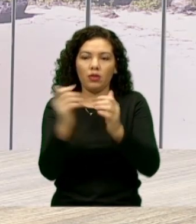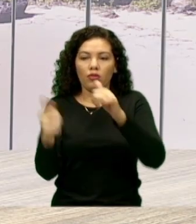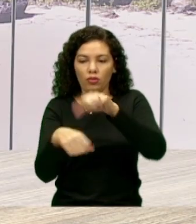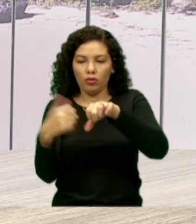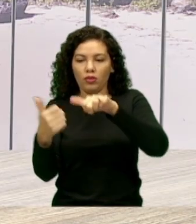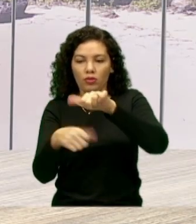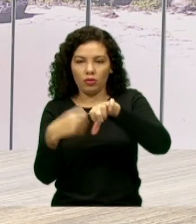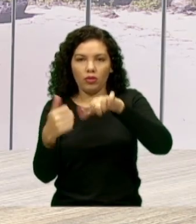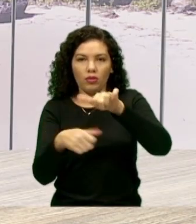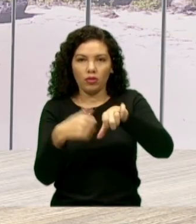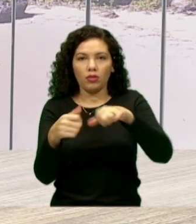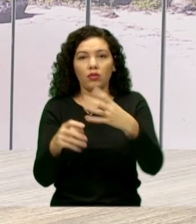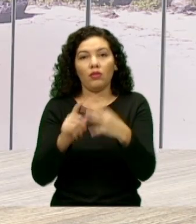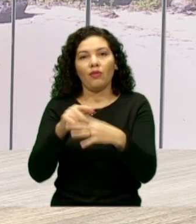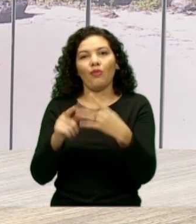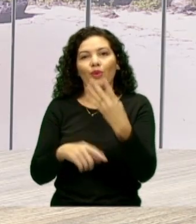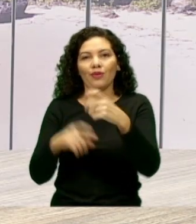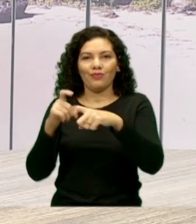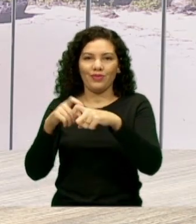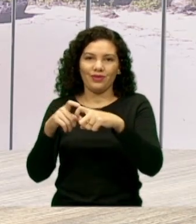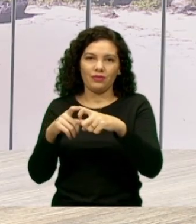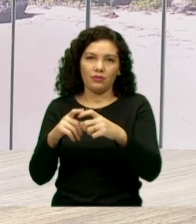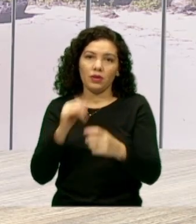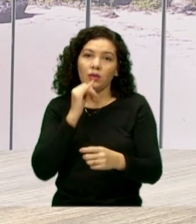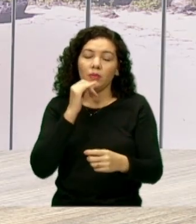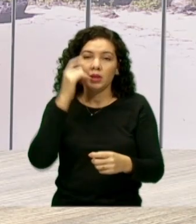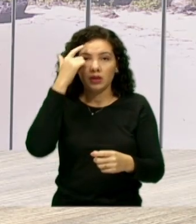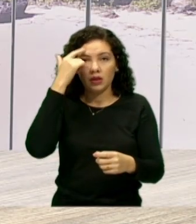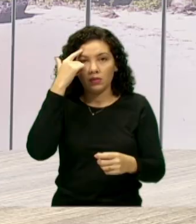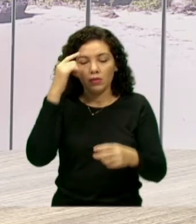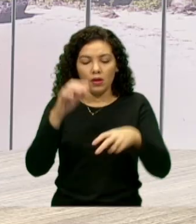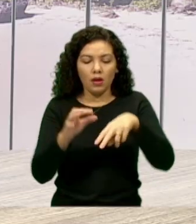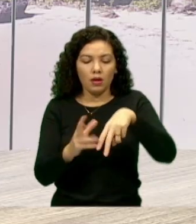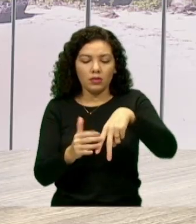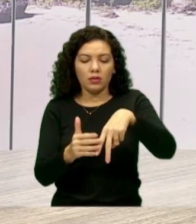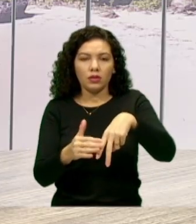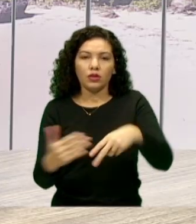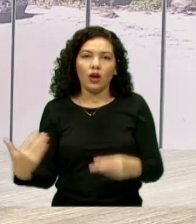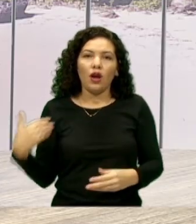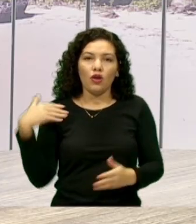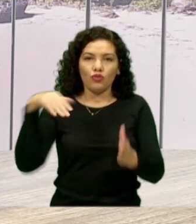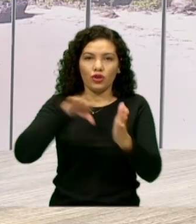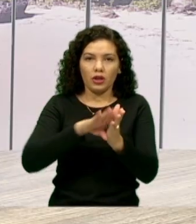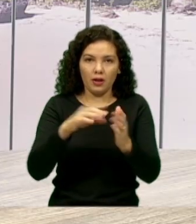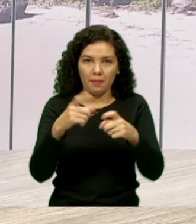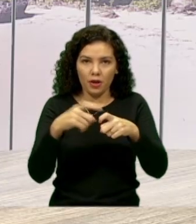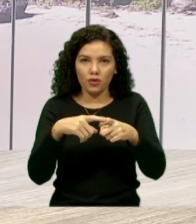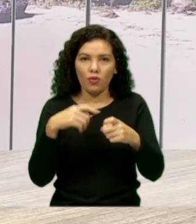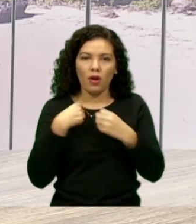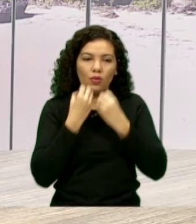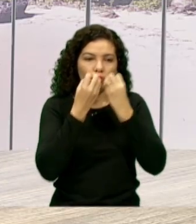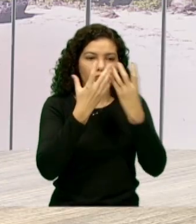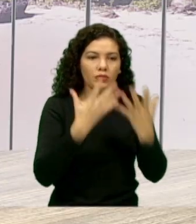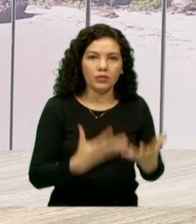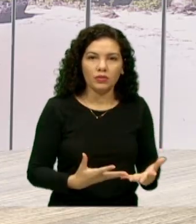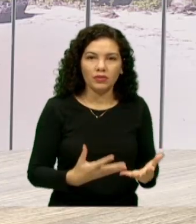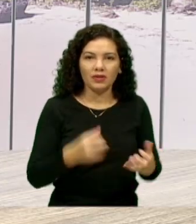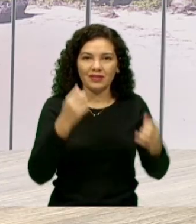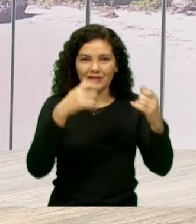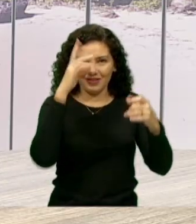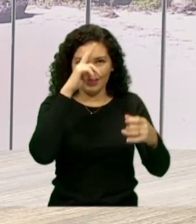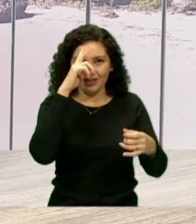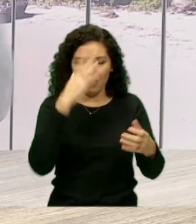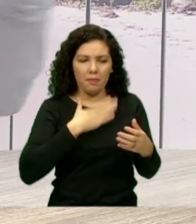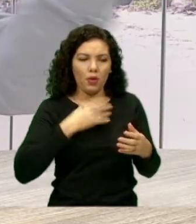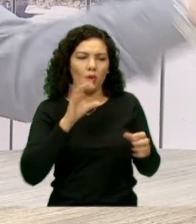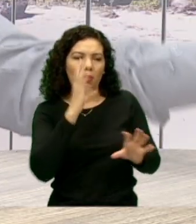Então, pense como paciente. Às vezes eu cheguei, tá o primeiro médico, eu contei a minha história. Aí quando eu